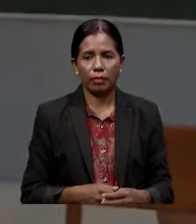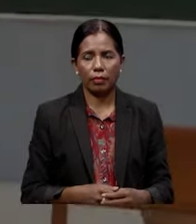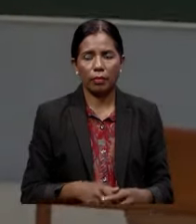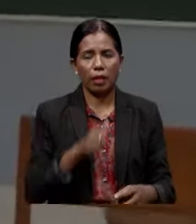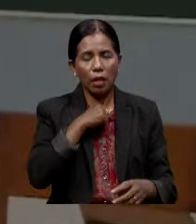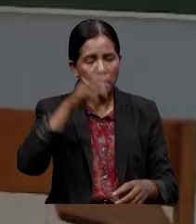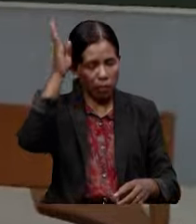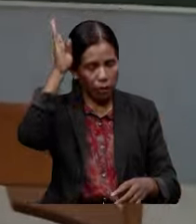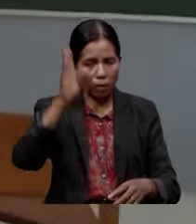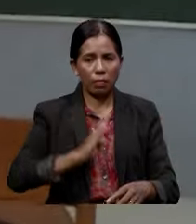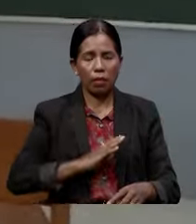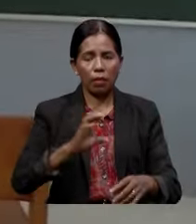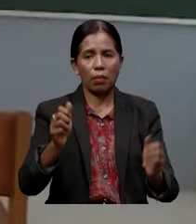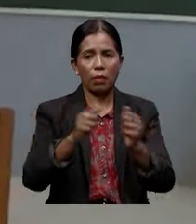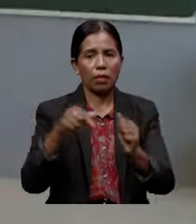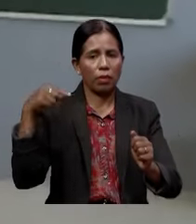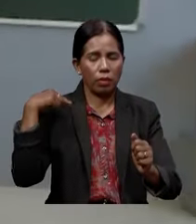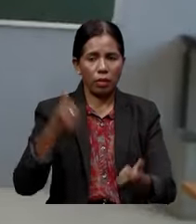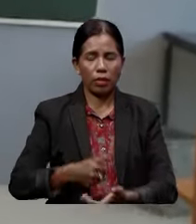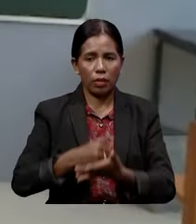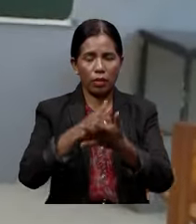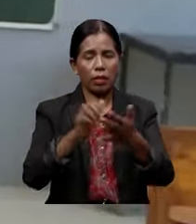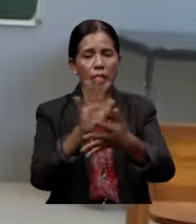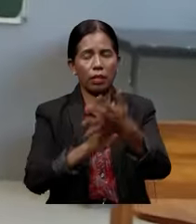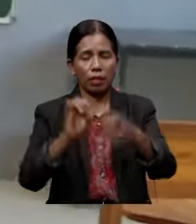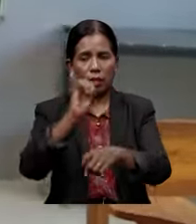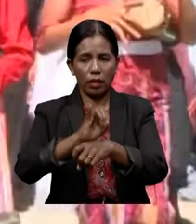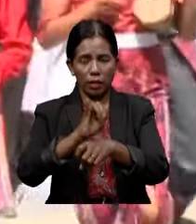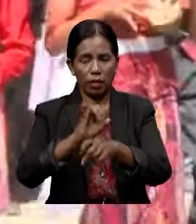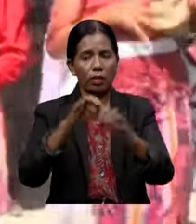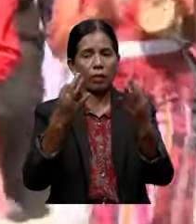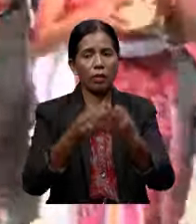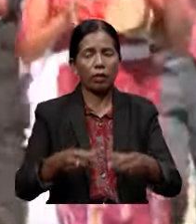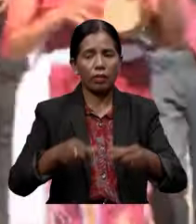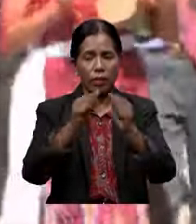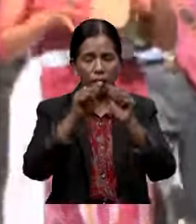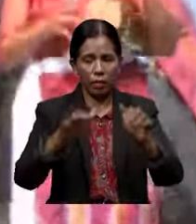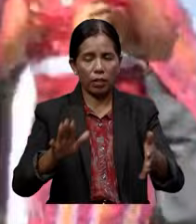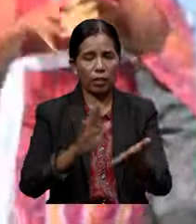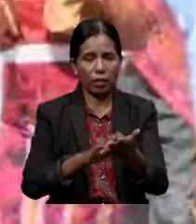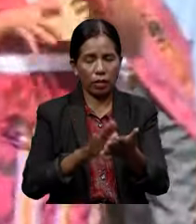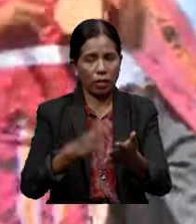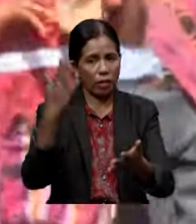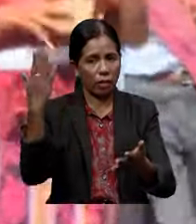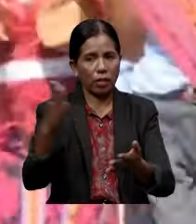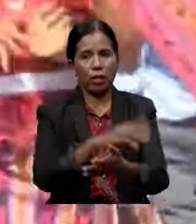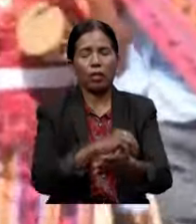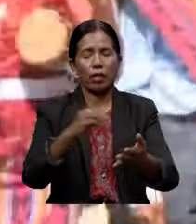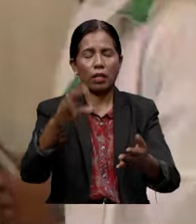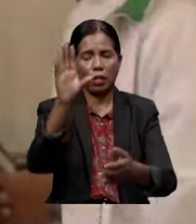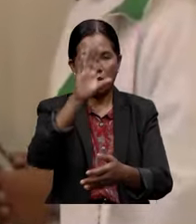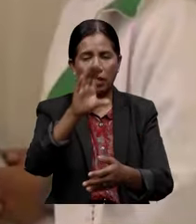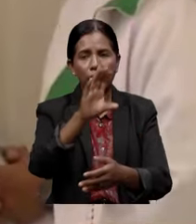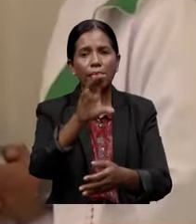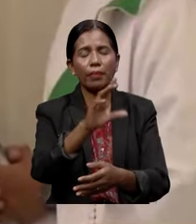Bispo Diocese de Bocó, junto com o Gabinete e Apoio Social Civil, inaugura a Igreja Sagrada Família no Fó Bênção da Escola Ensino Básico Filial Católico